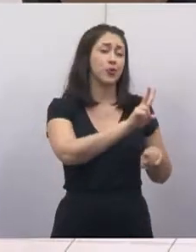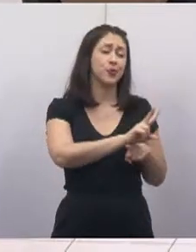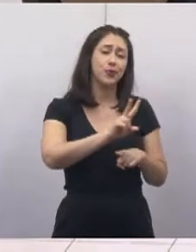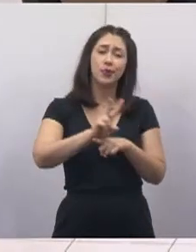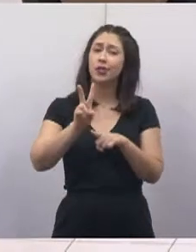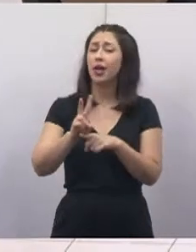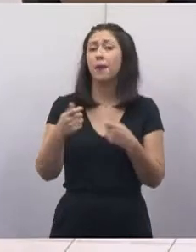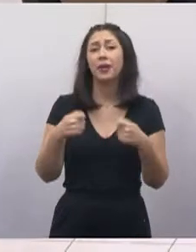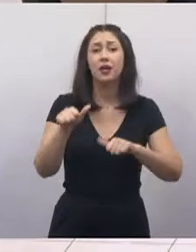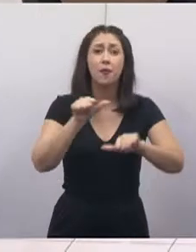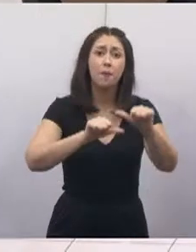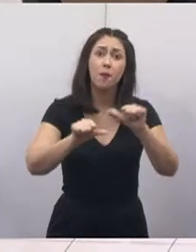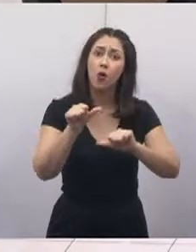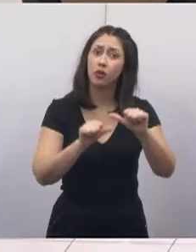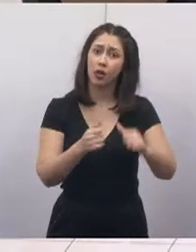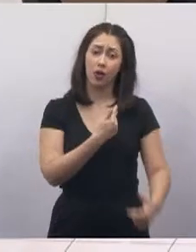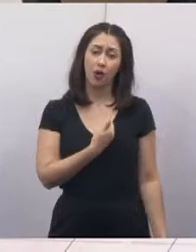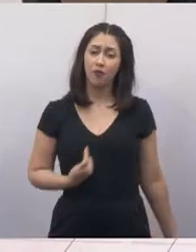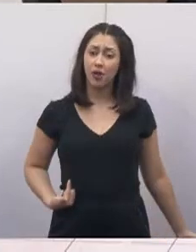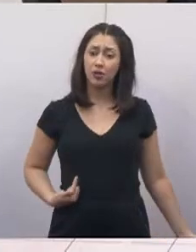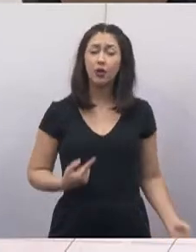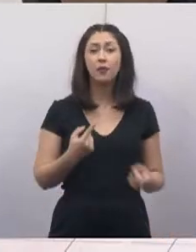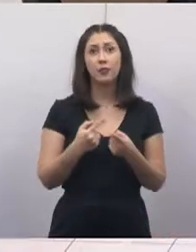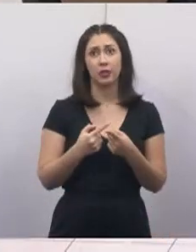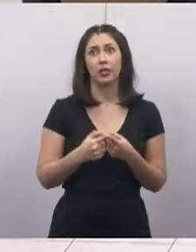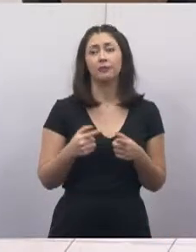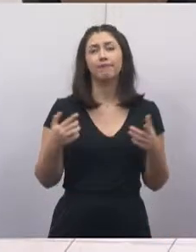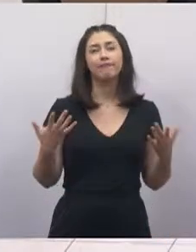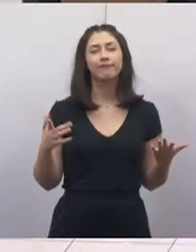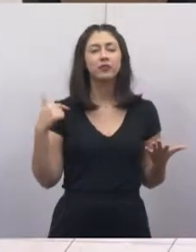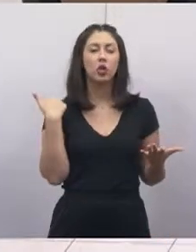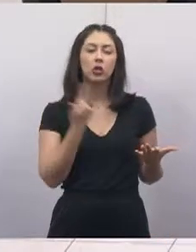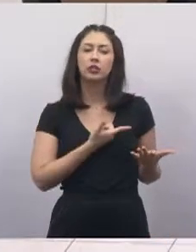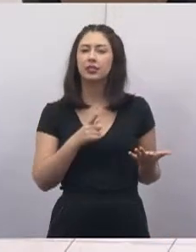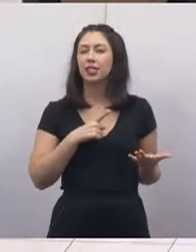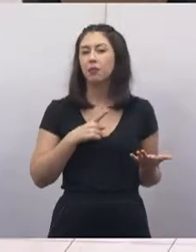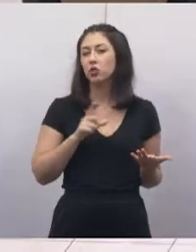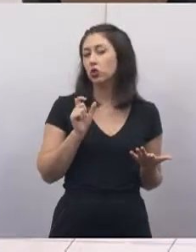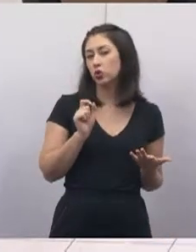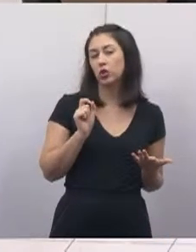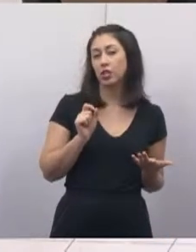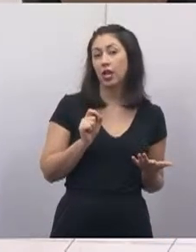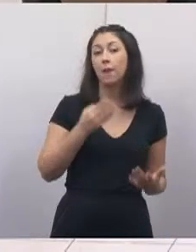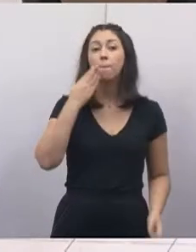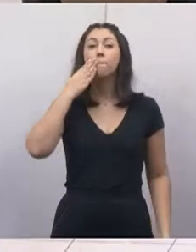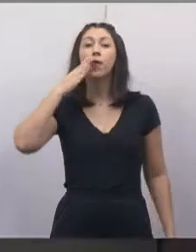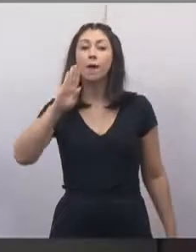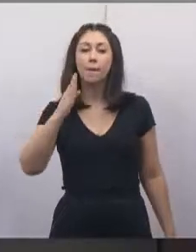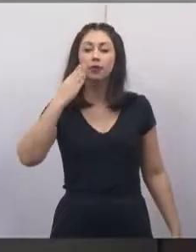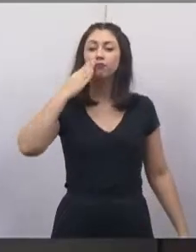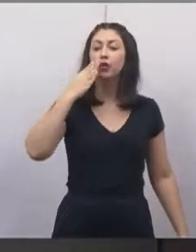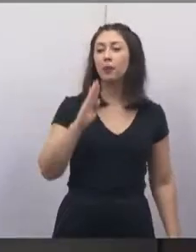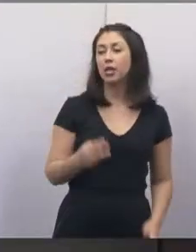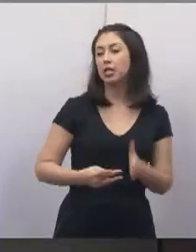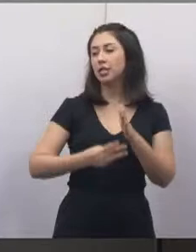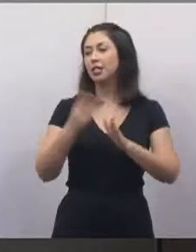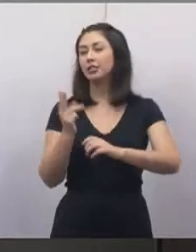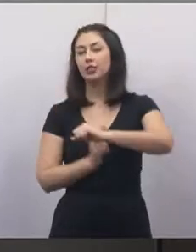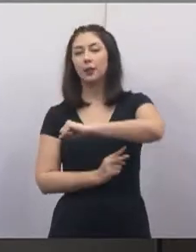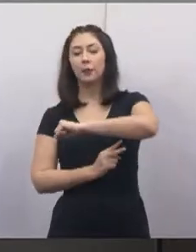precisa renovar o governo. Porque, assim, o que a gente tem é uma venda de ilusão, de promessa, de terceira